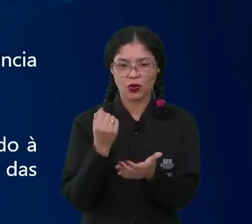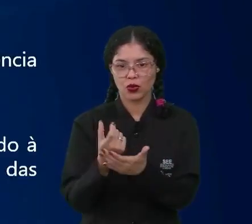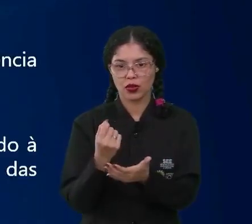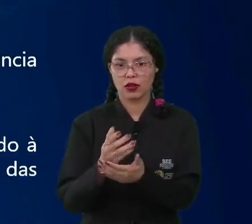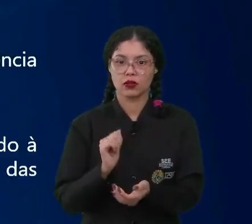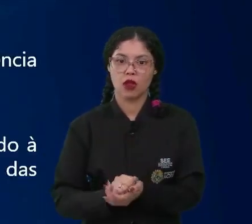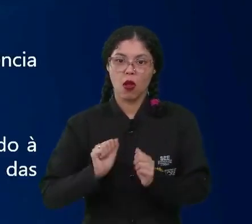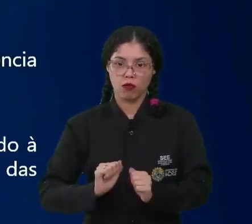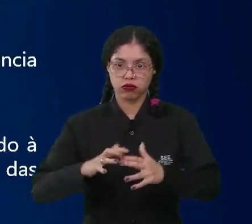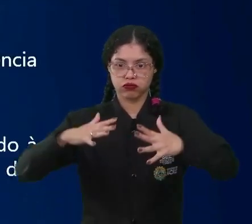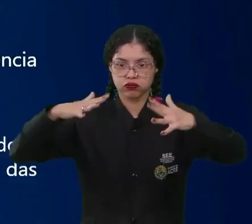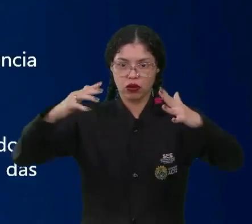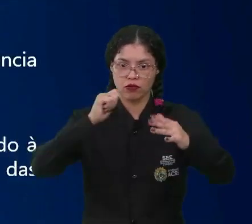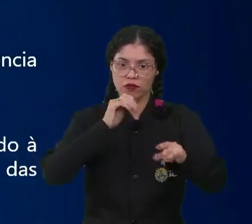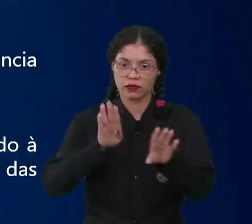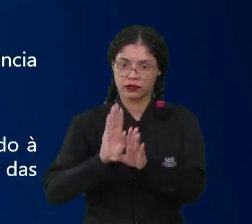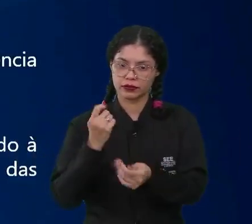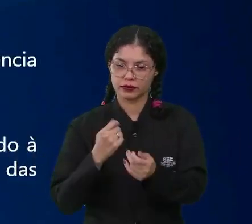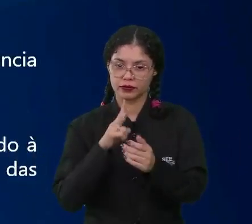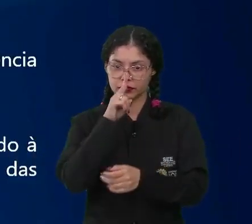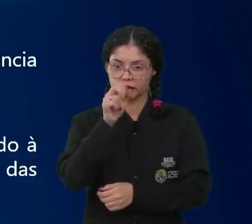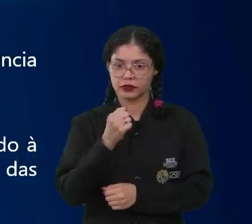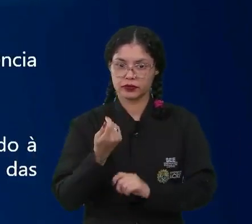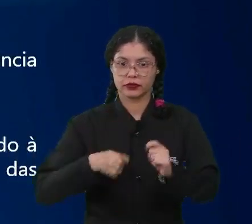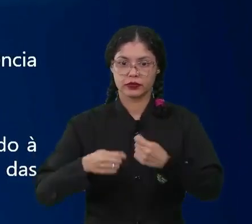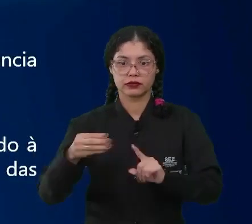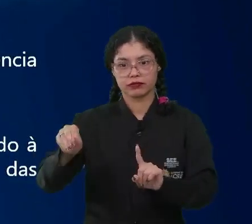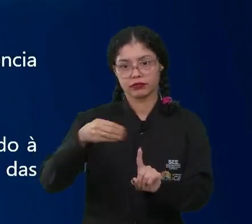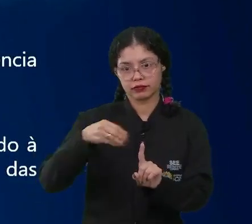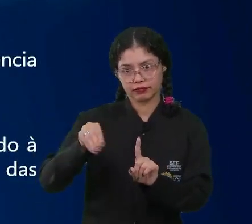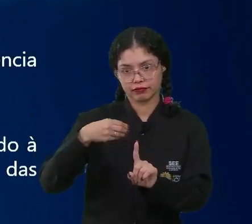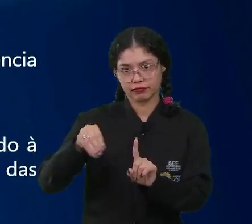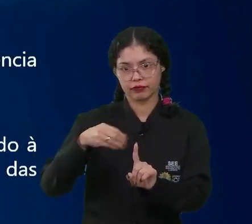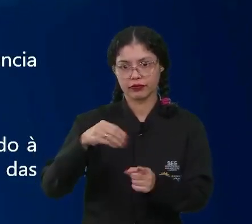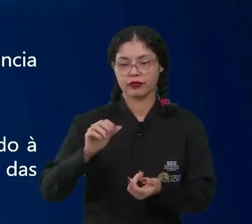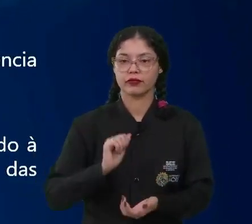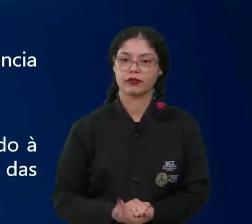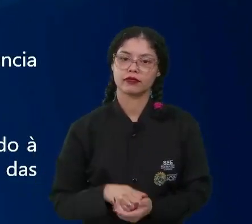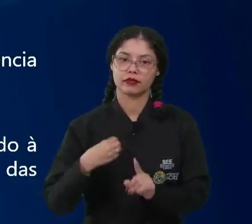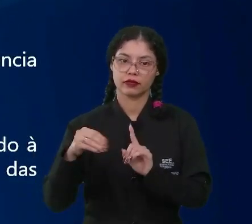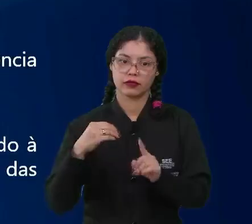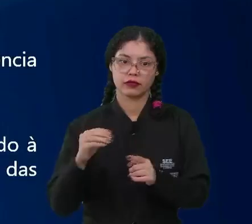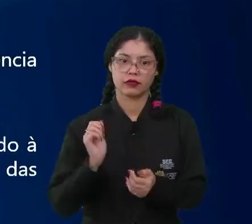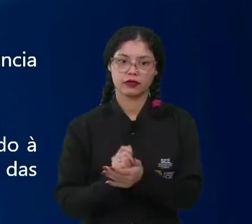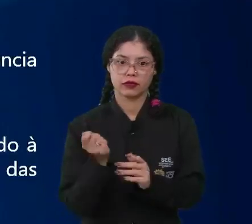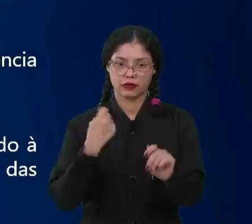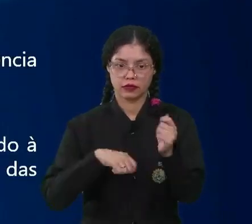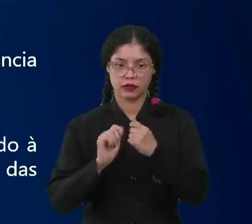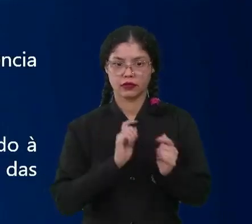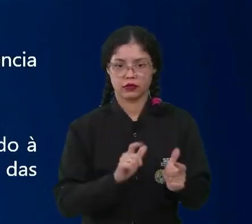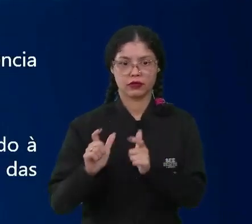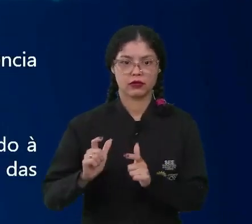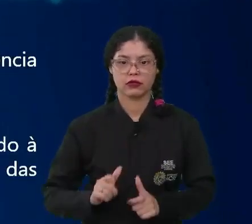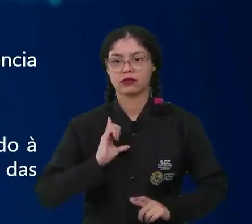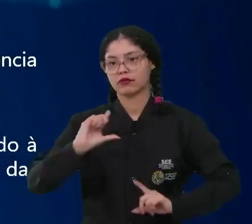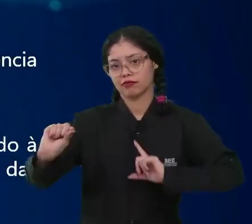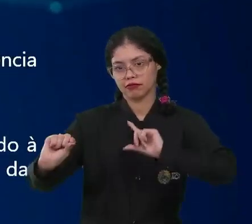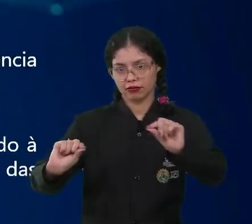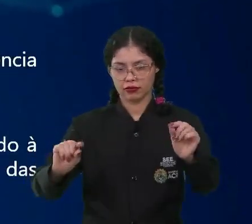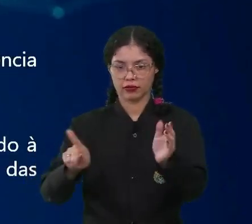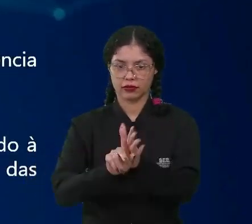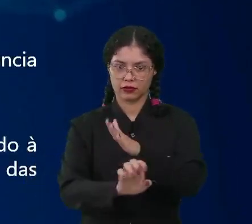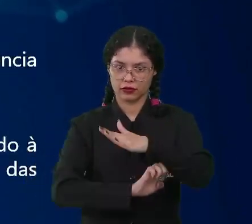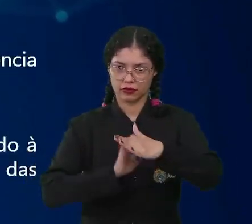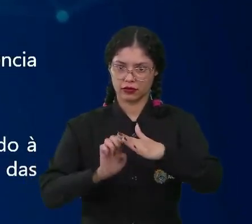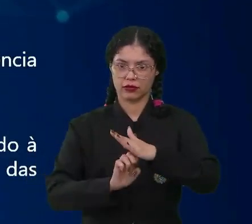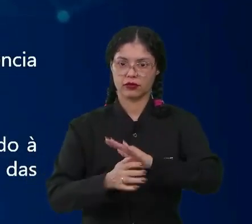custos e a concentração do poder econômico. A gente também vai falar da vulnerabilidade das economias locais a